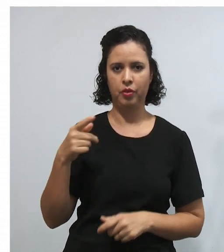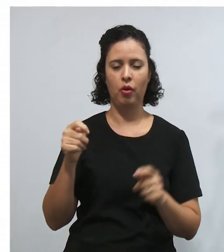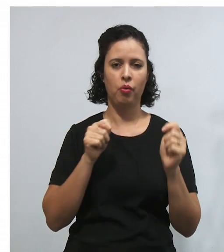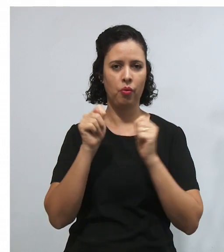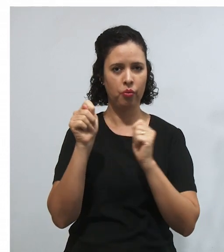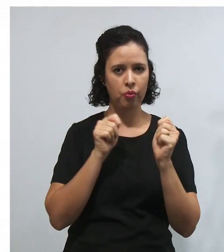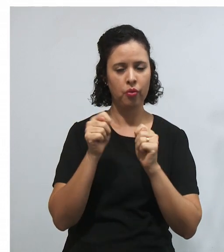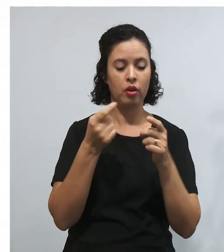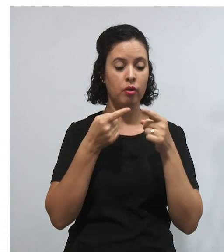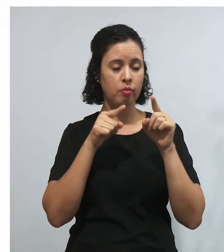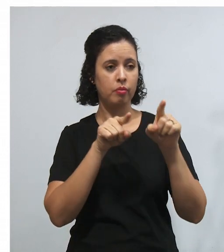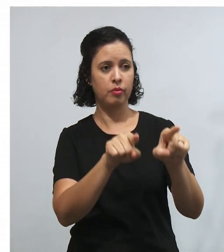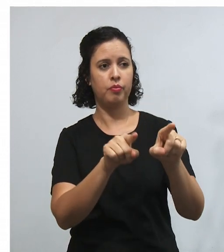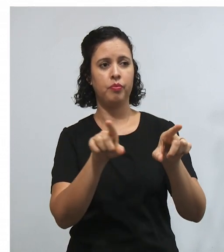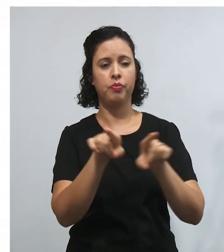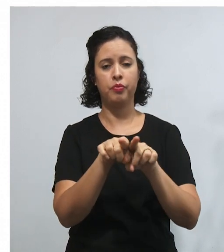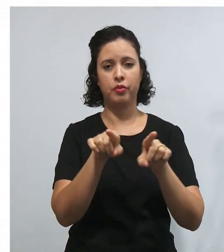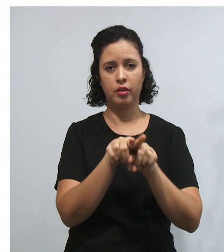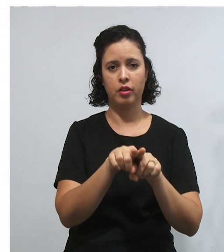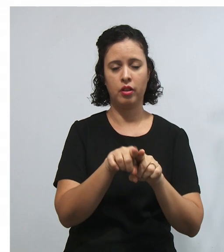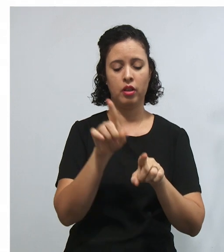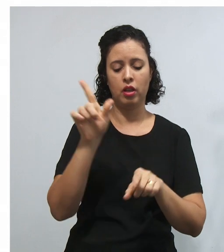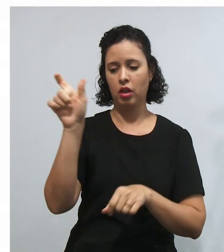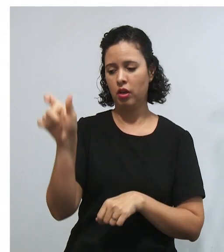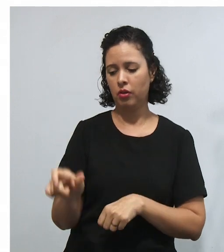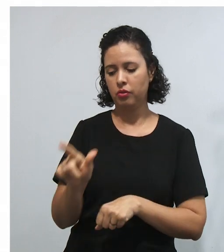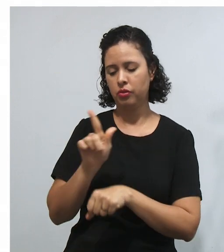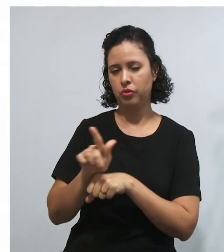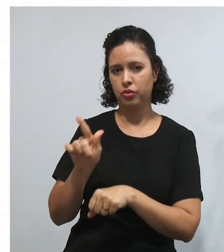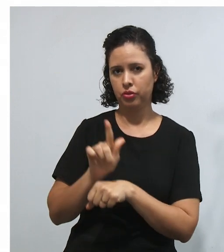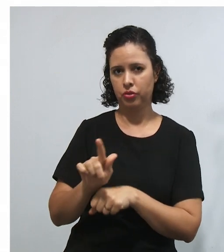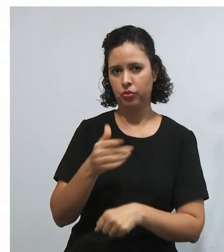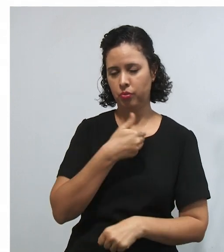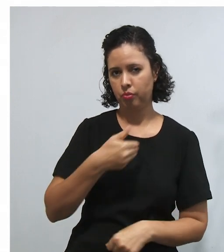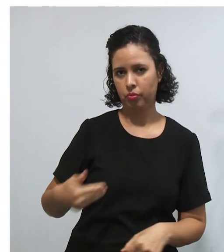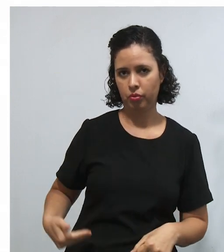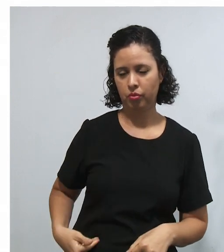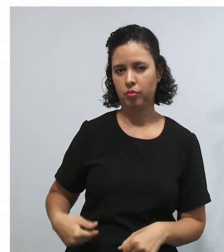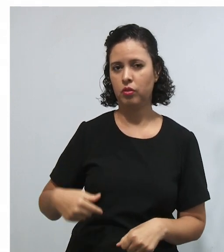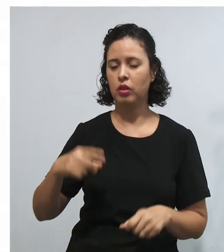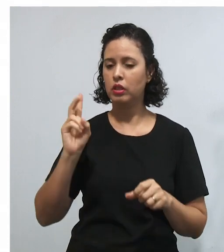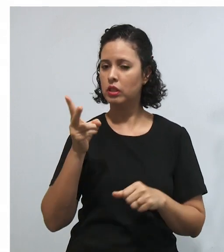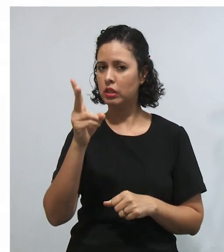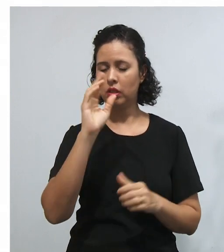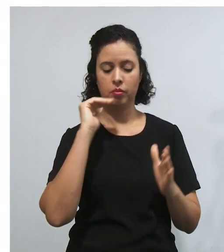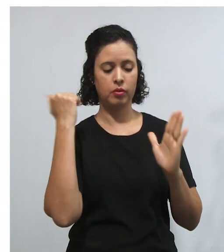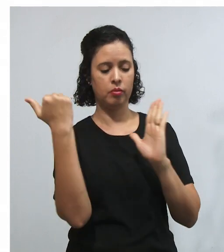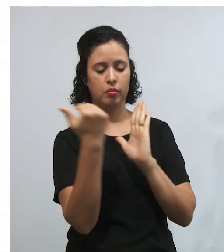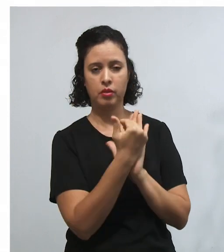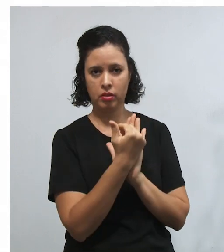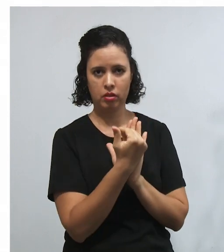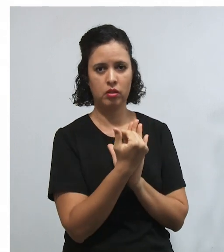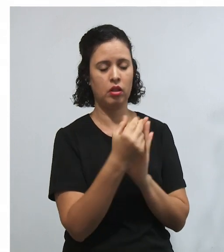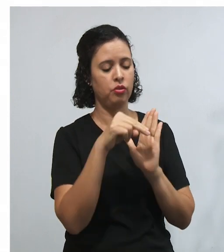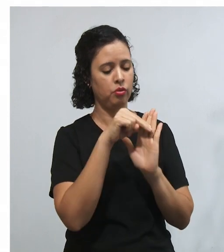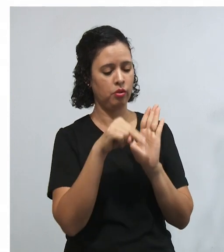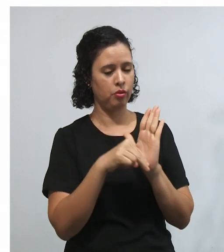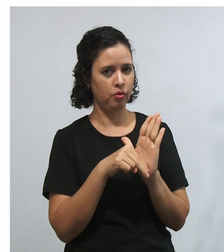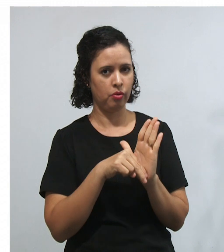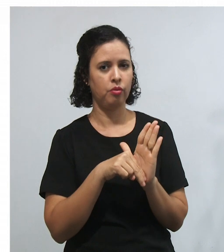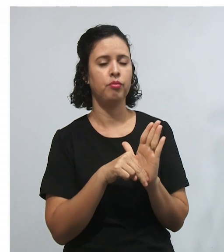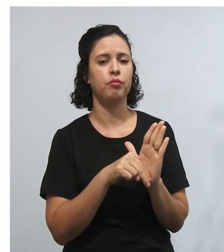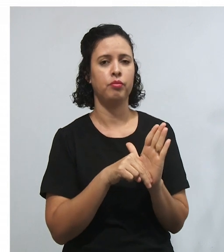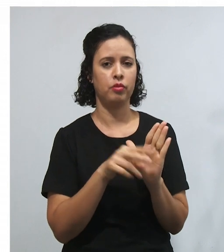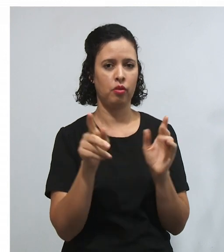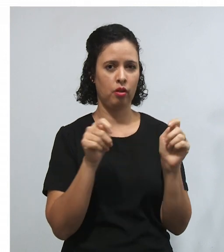o acompanhamento e cabe ao gestor público de fato estar em conformidade com as normas, com os